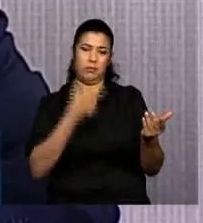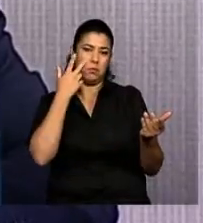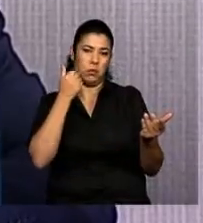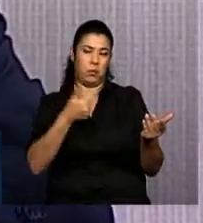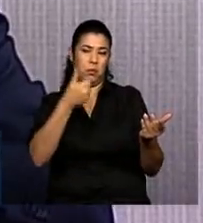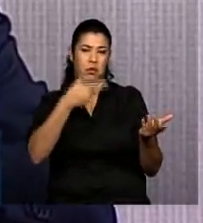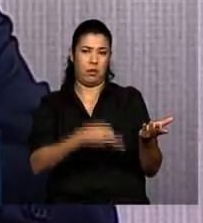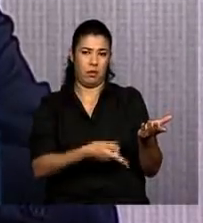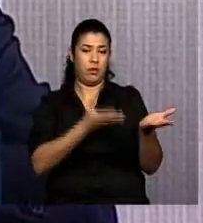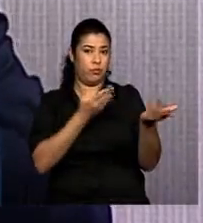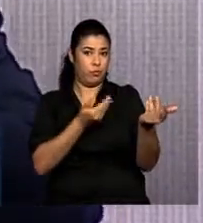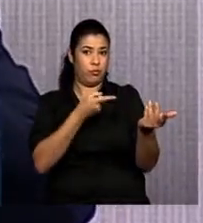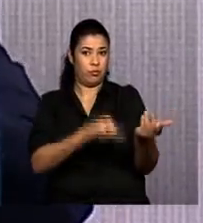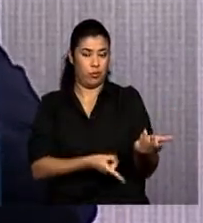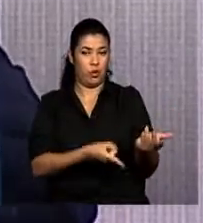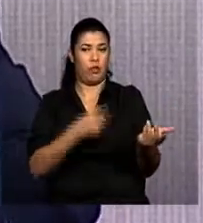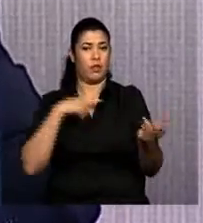naturalmente,